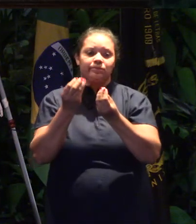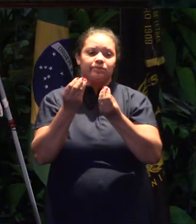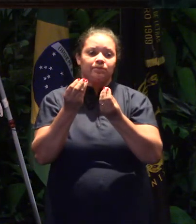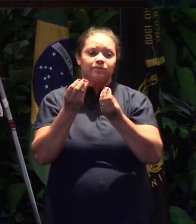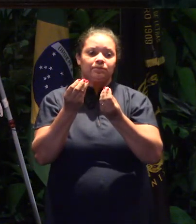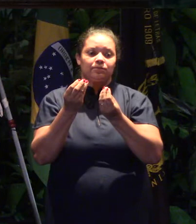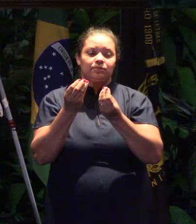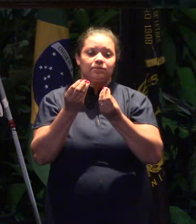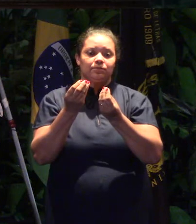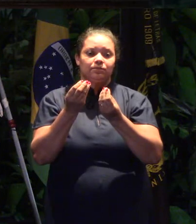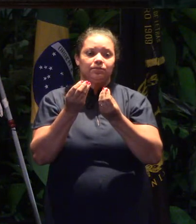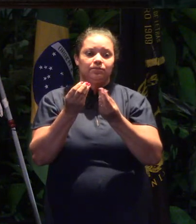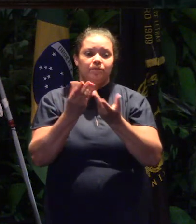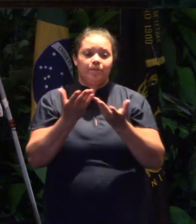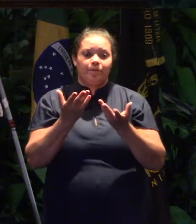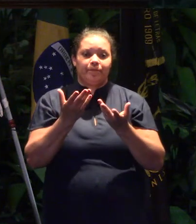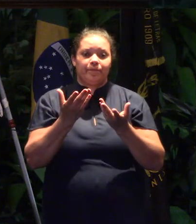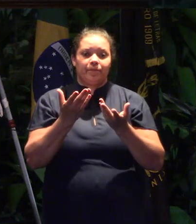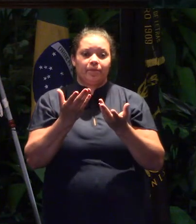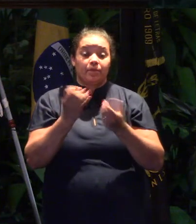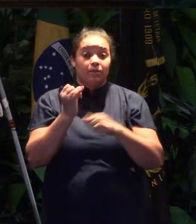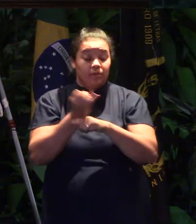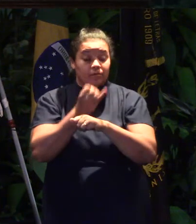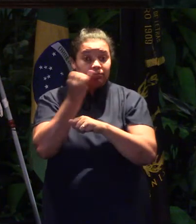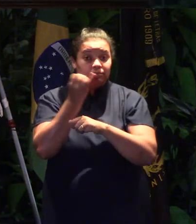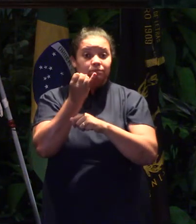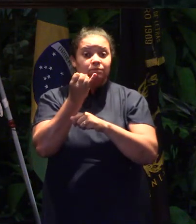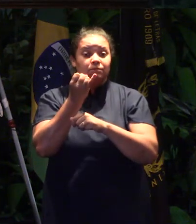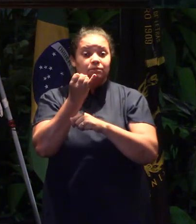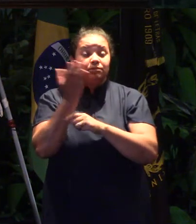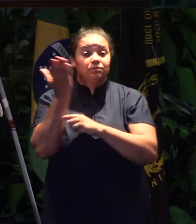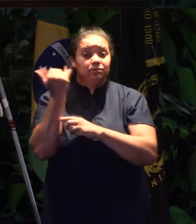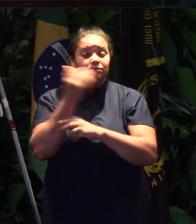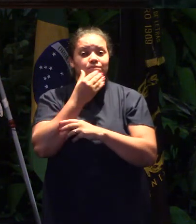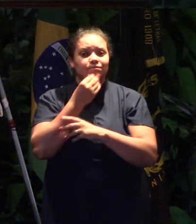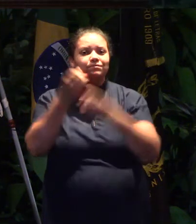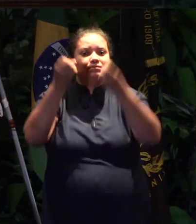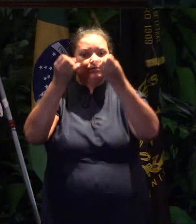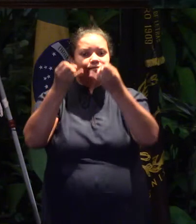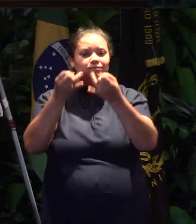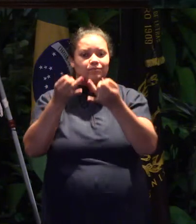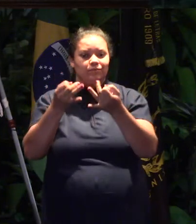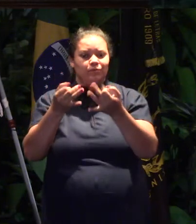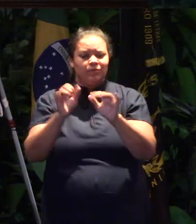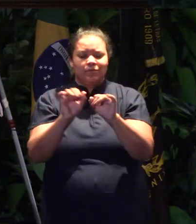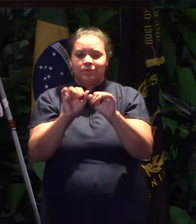e tudo. E o interessante é que essas descrições que ele